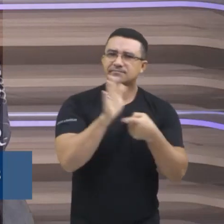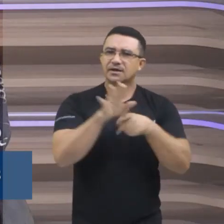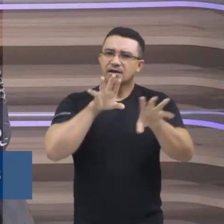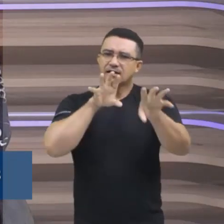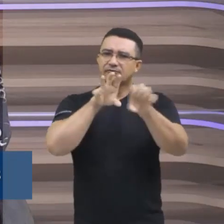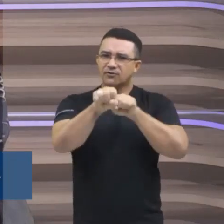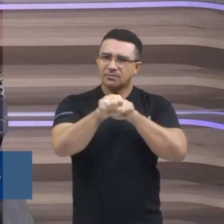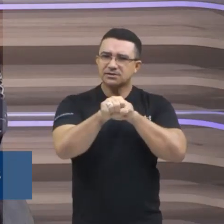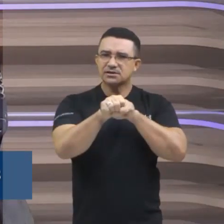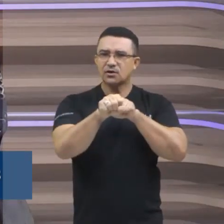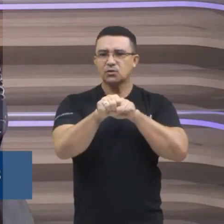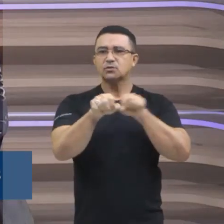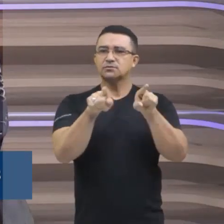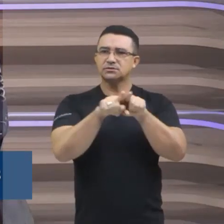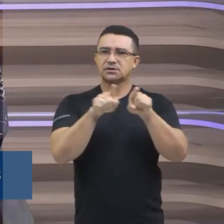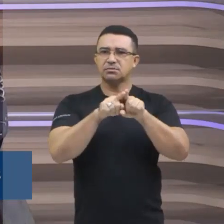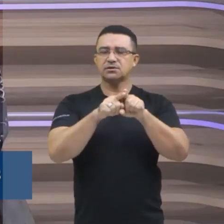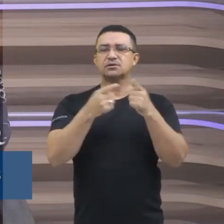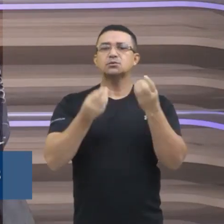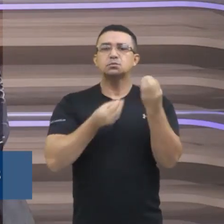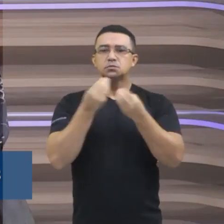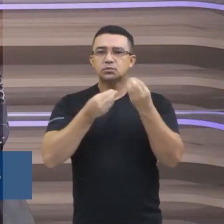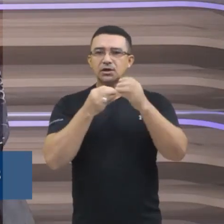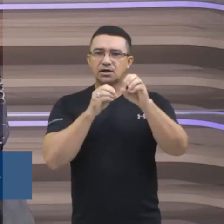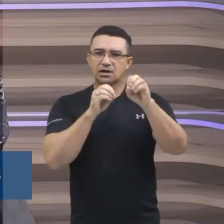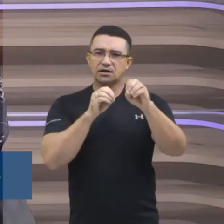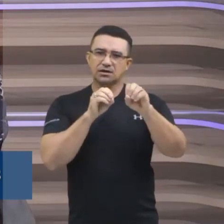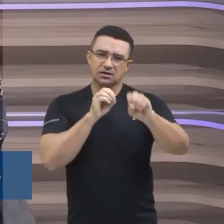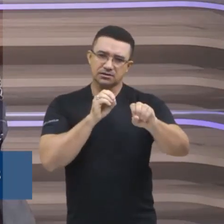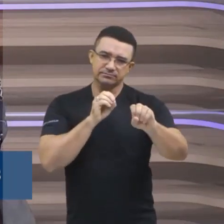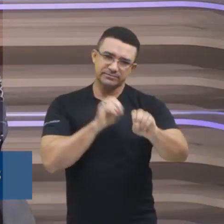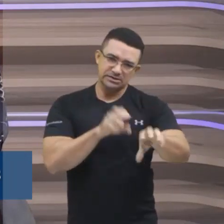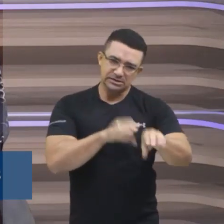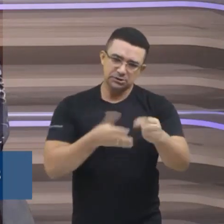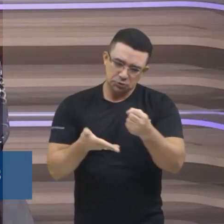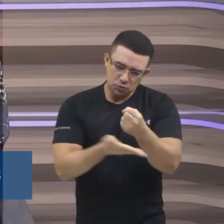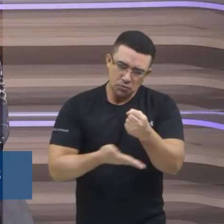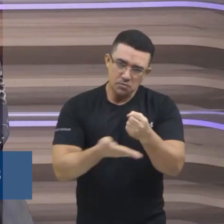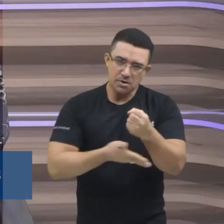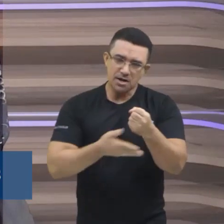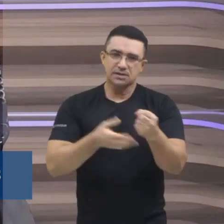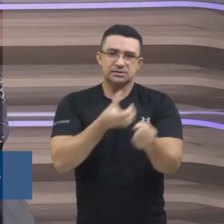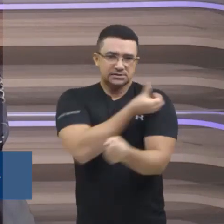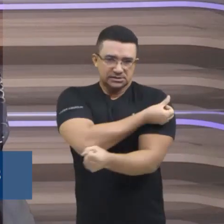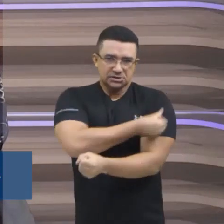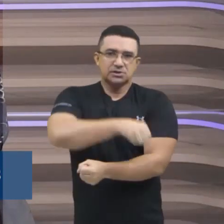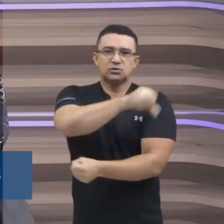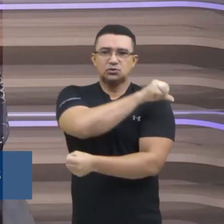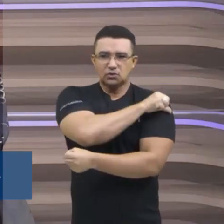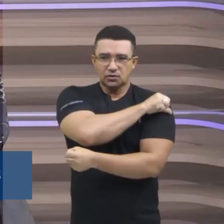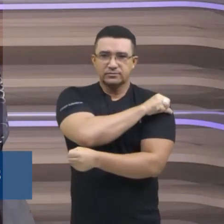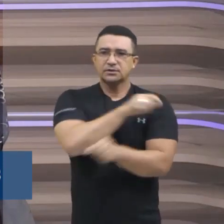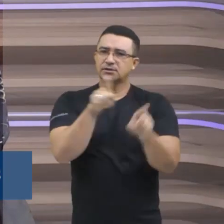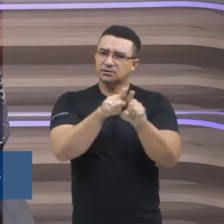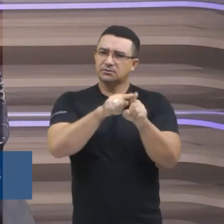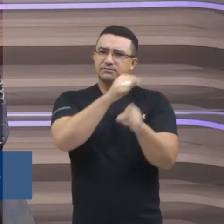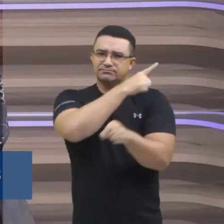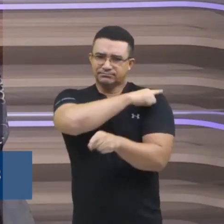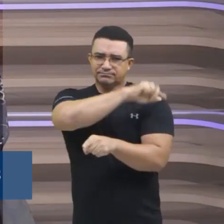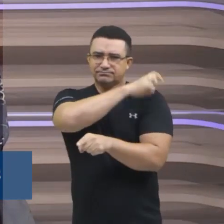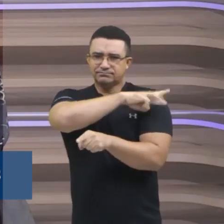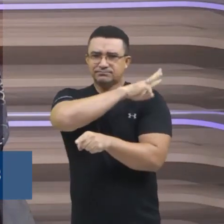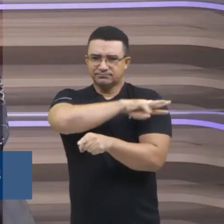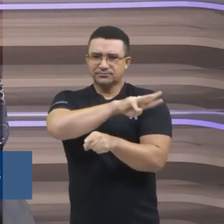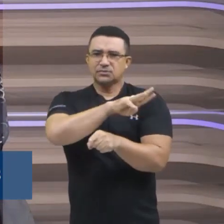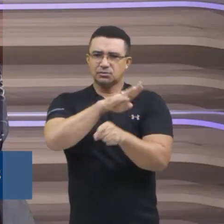a transmissão, né, da educação básica, do 6º ao 9º ano e ensino médio para as